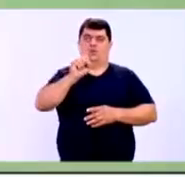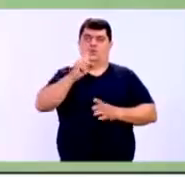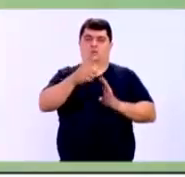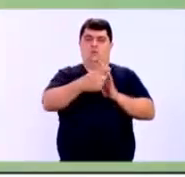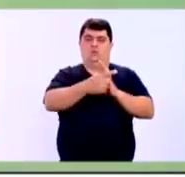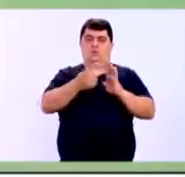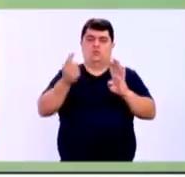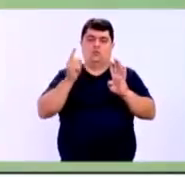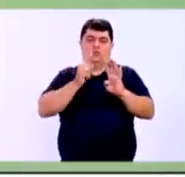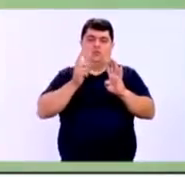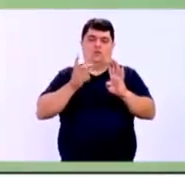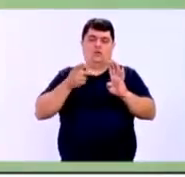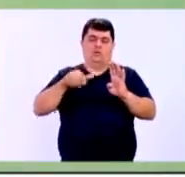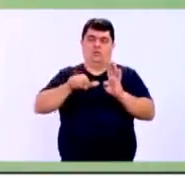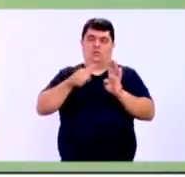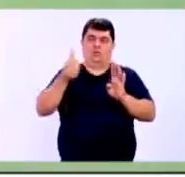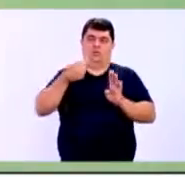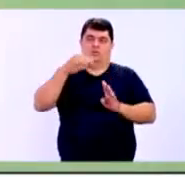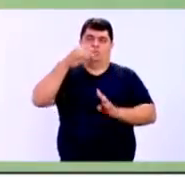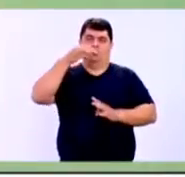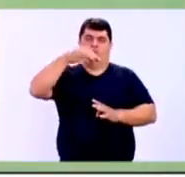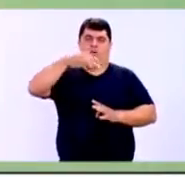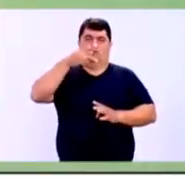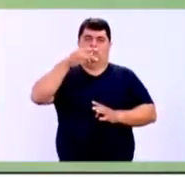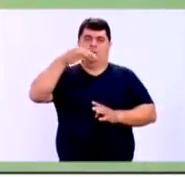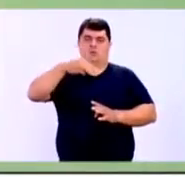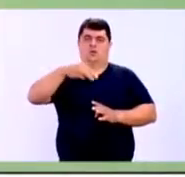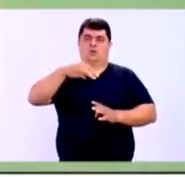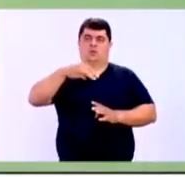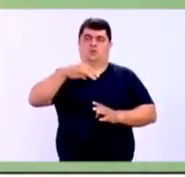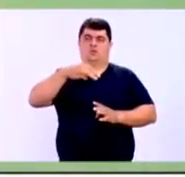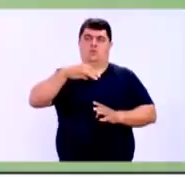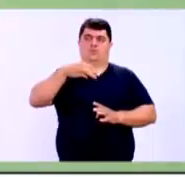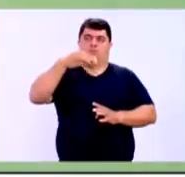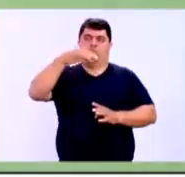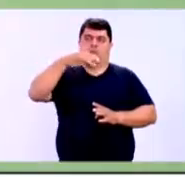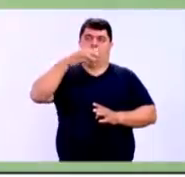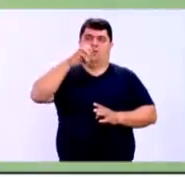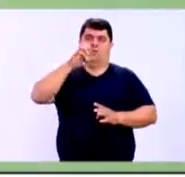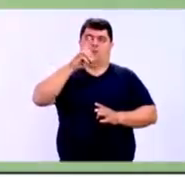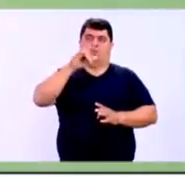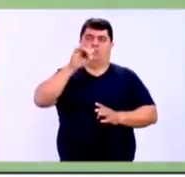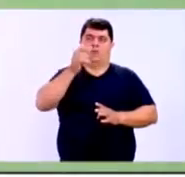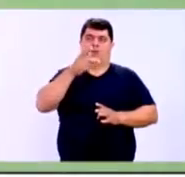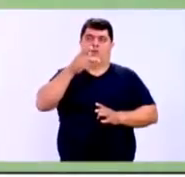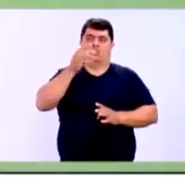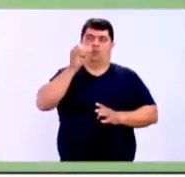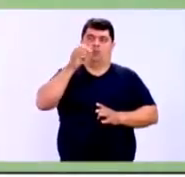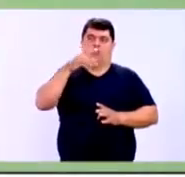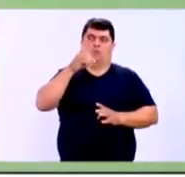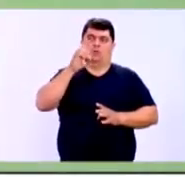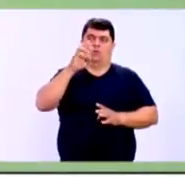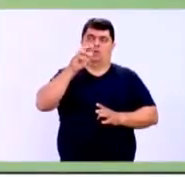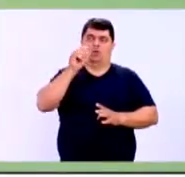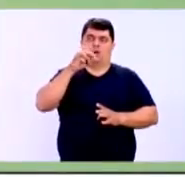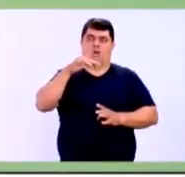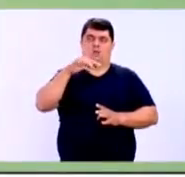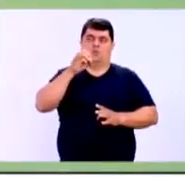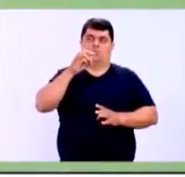MPM, média ponderada móvel. O CMV é